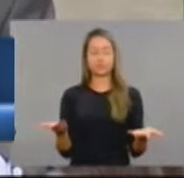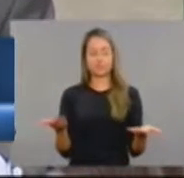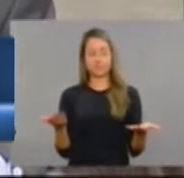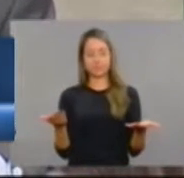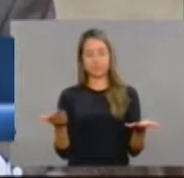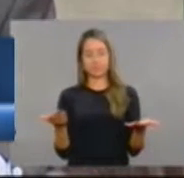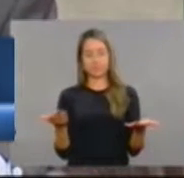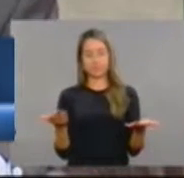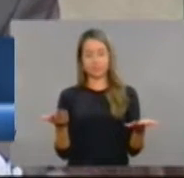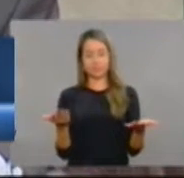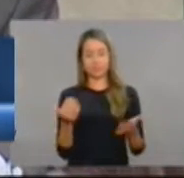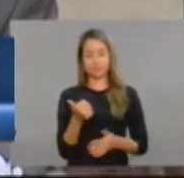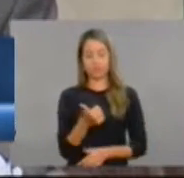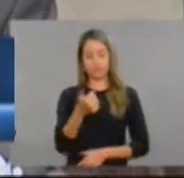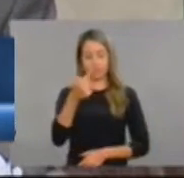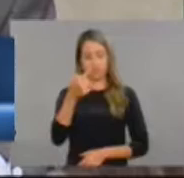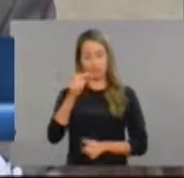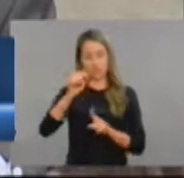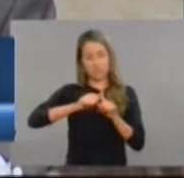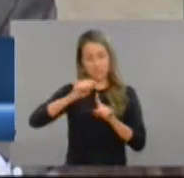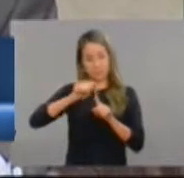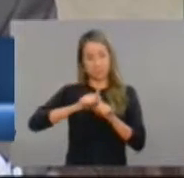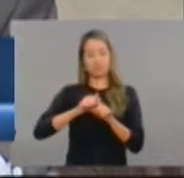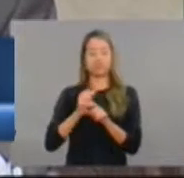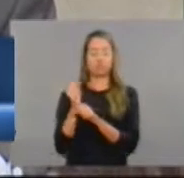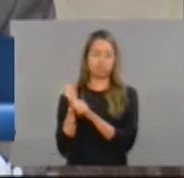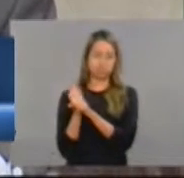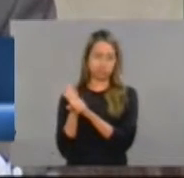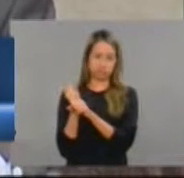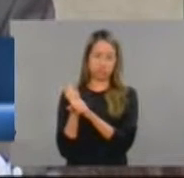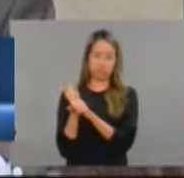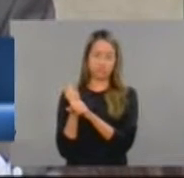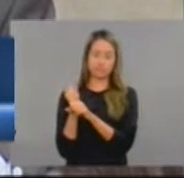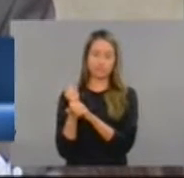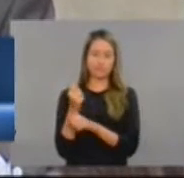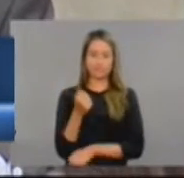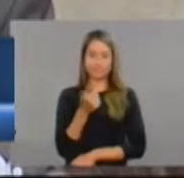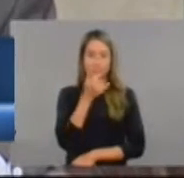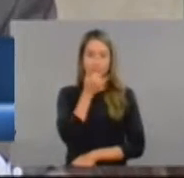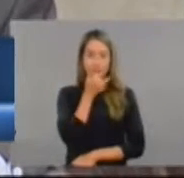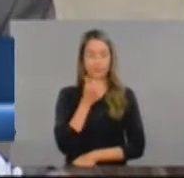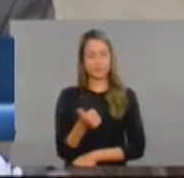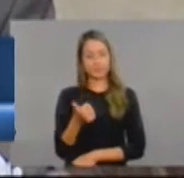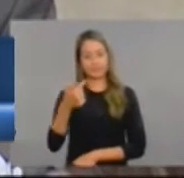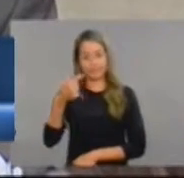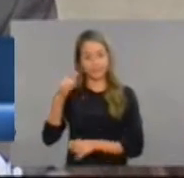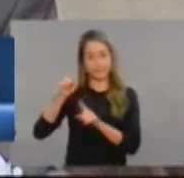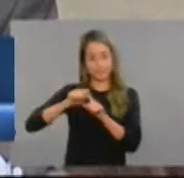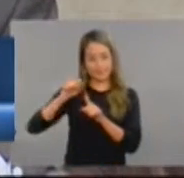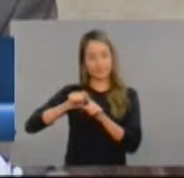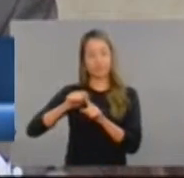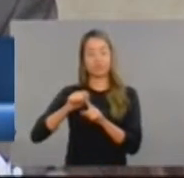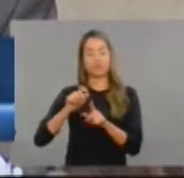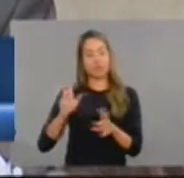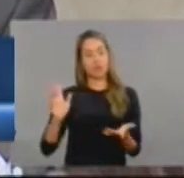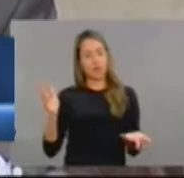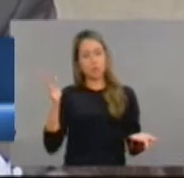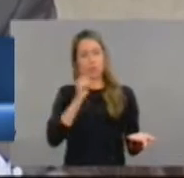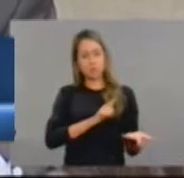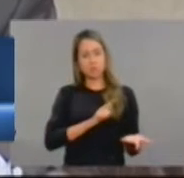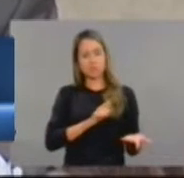últimos 17 meses o Estado do Ceará tem conseguido através do